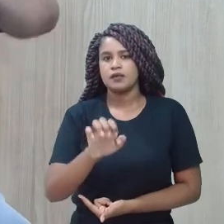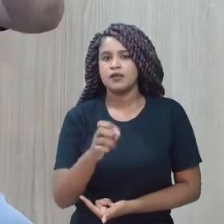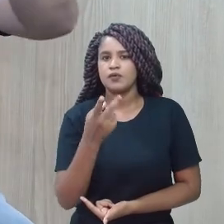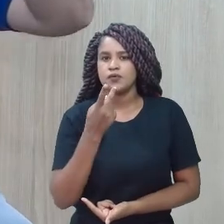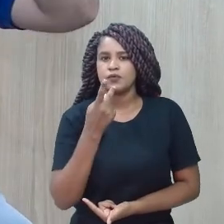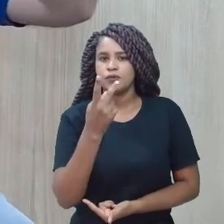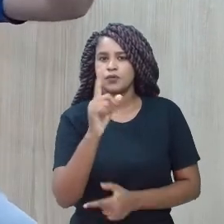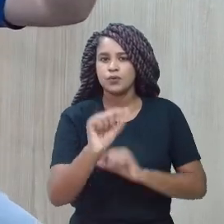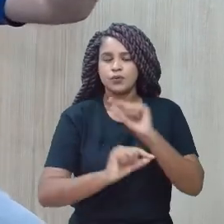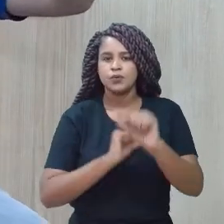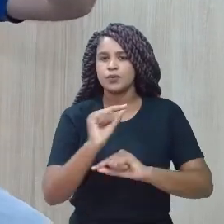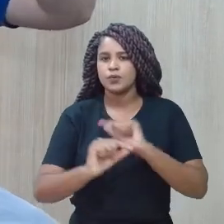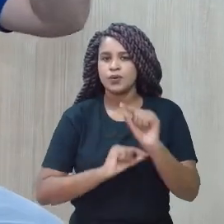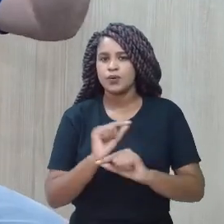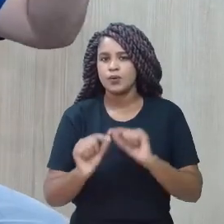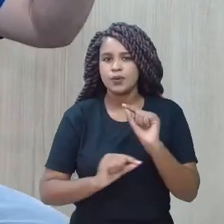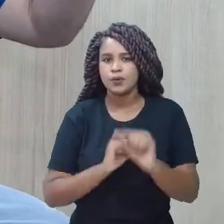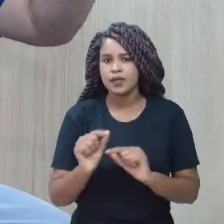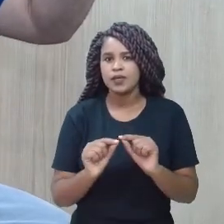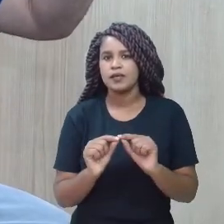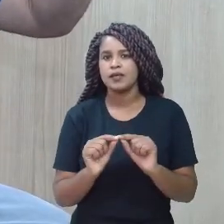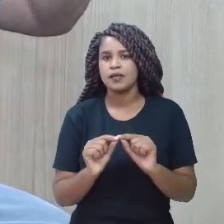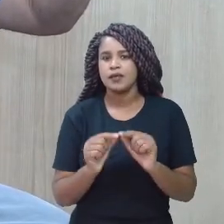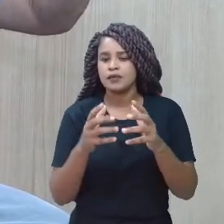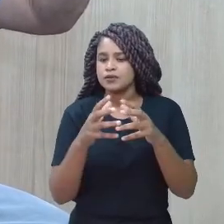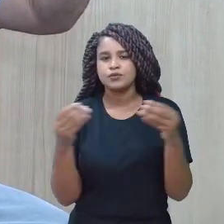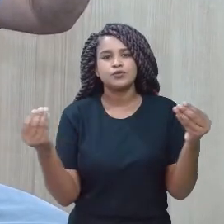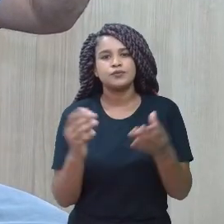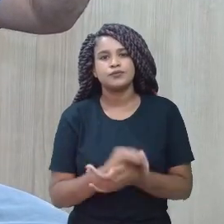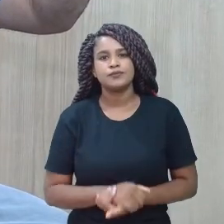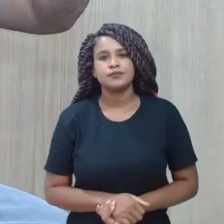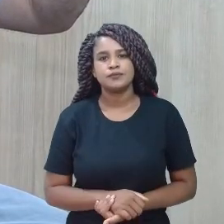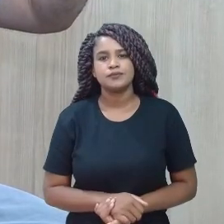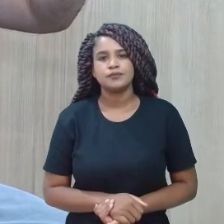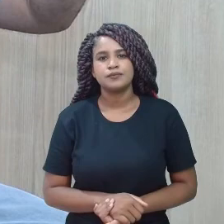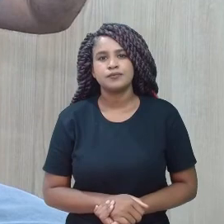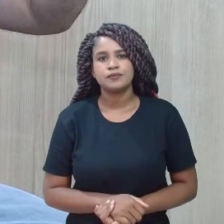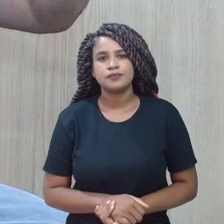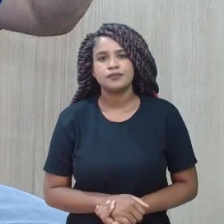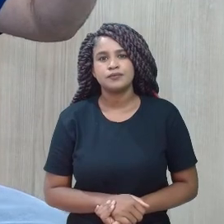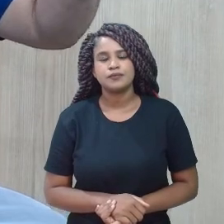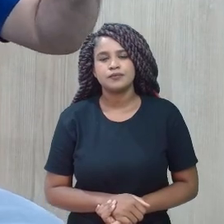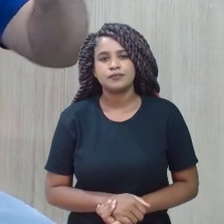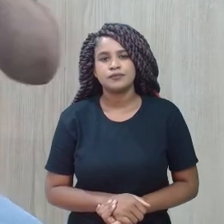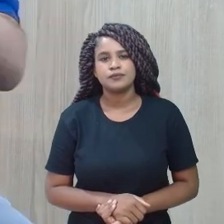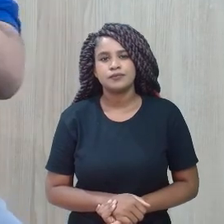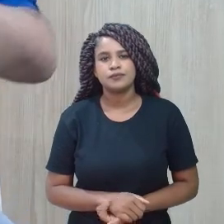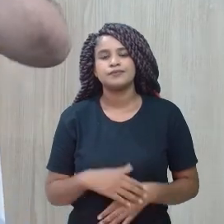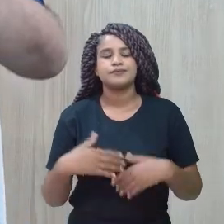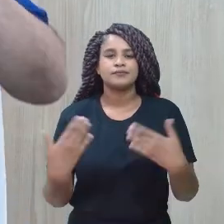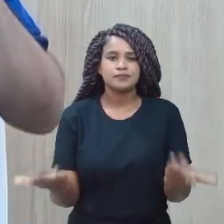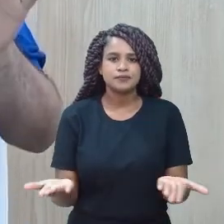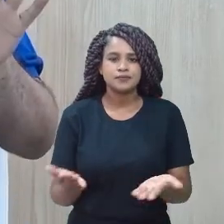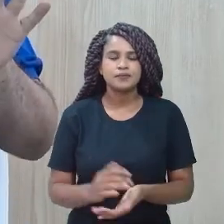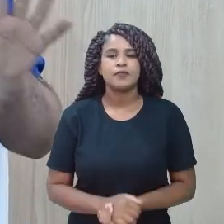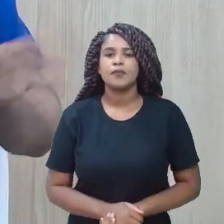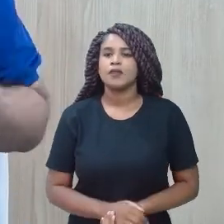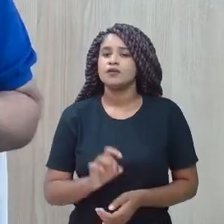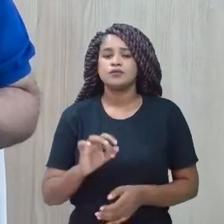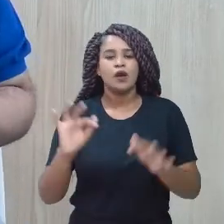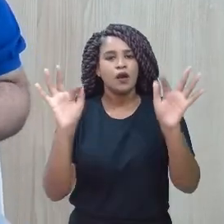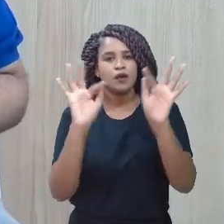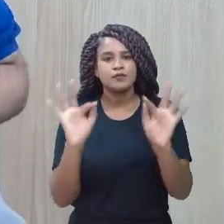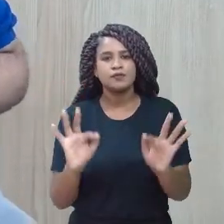de desaparecer para terminar a aula. Vai voltar. Enfim, gente, só alegria,